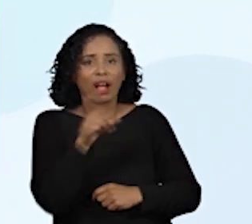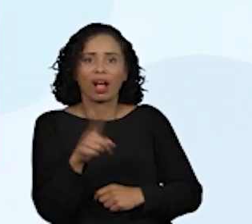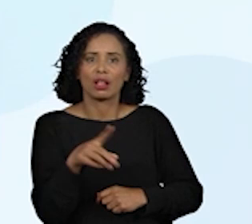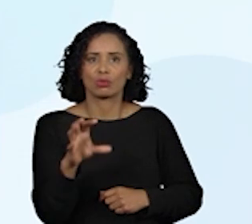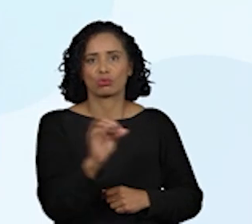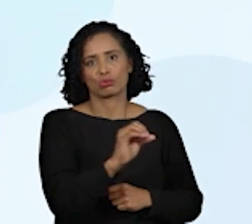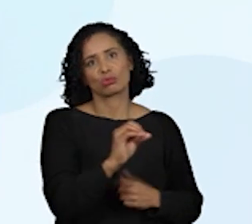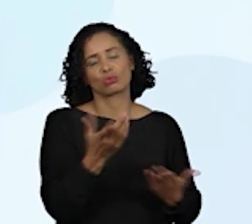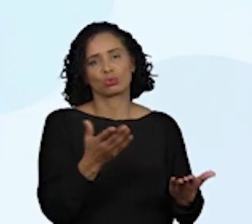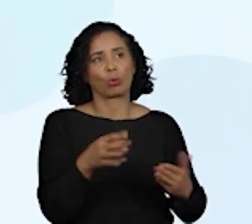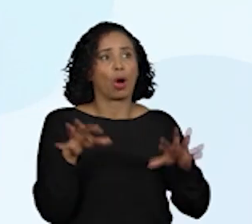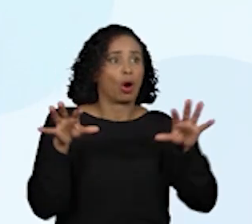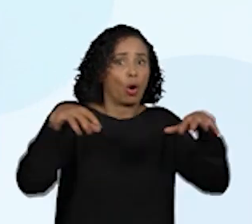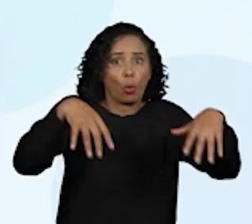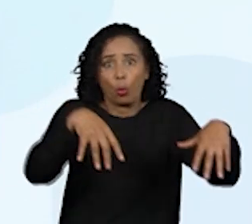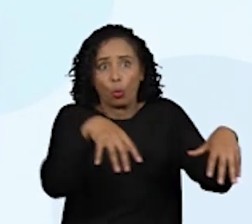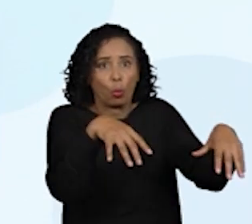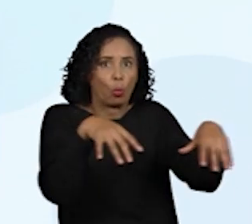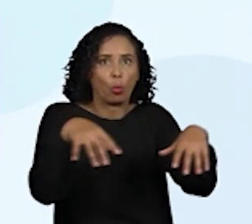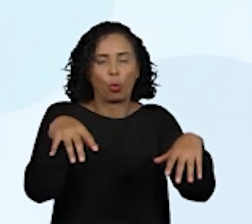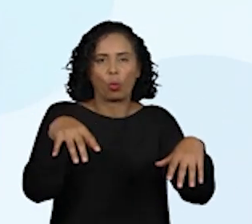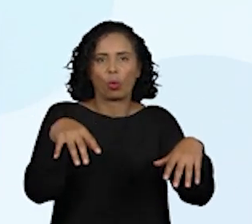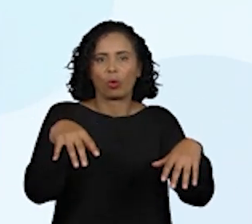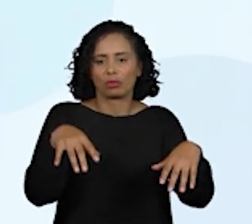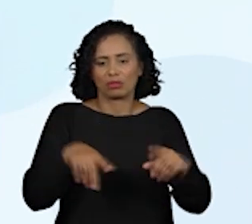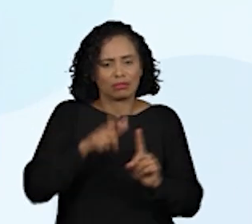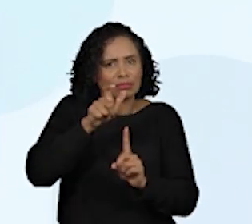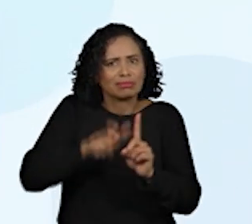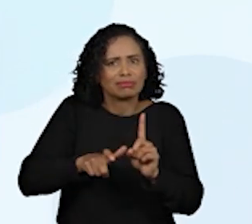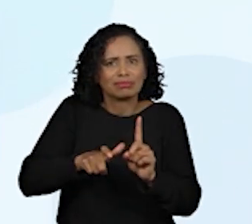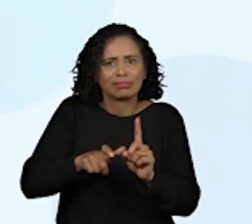zoológico. E Petrúquio ali parado, como assim?